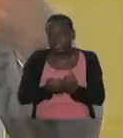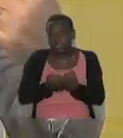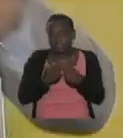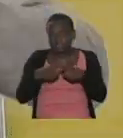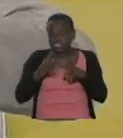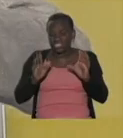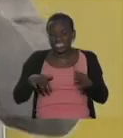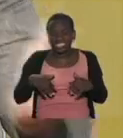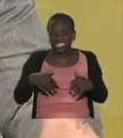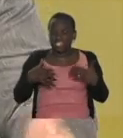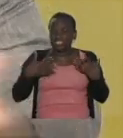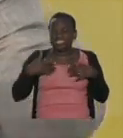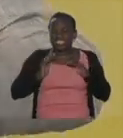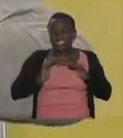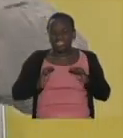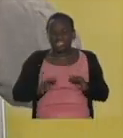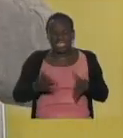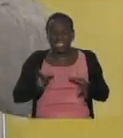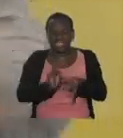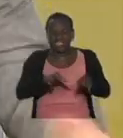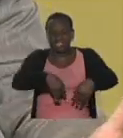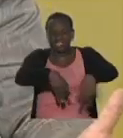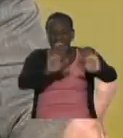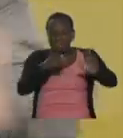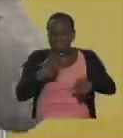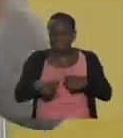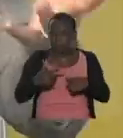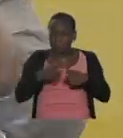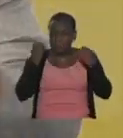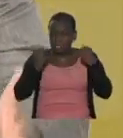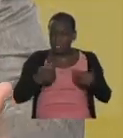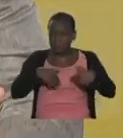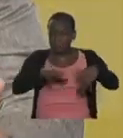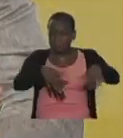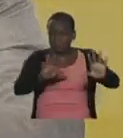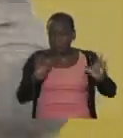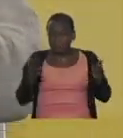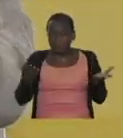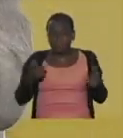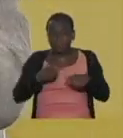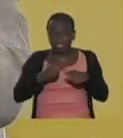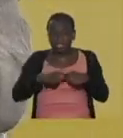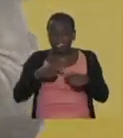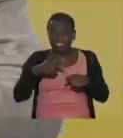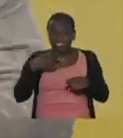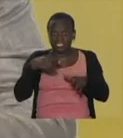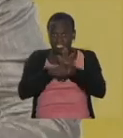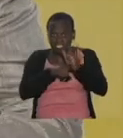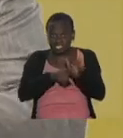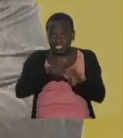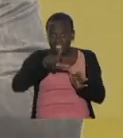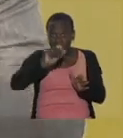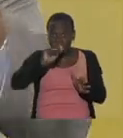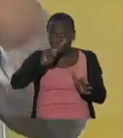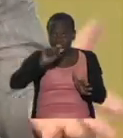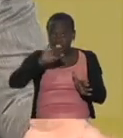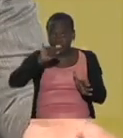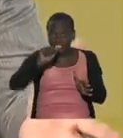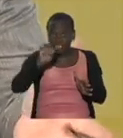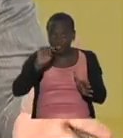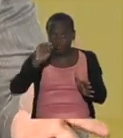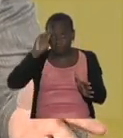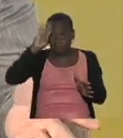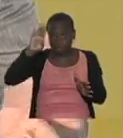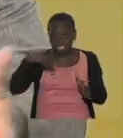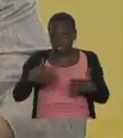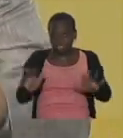já desestimulado já querendo se livrar do abacaxi porque para eles viram um abacaxxi depois da lava jato principalment querendo se